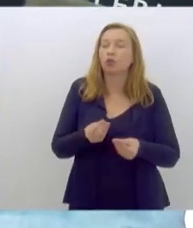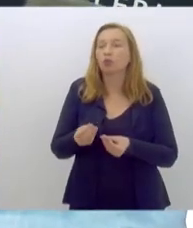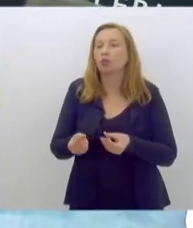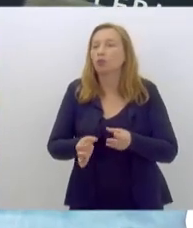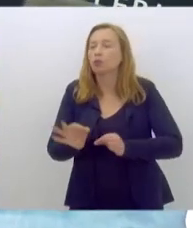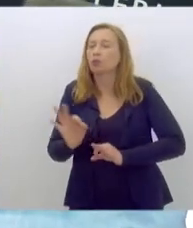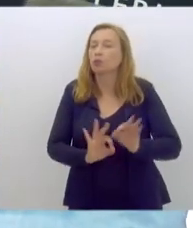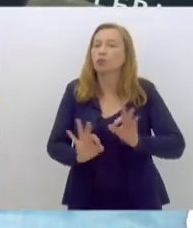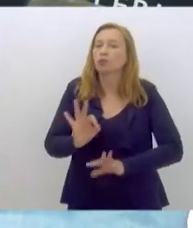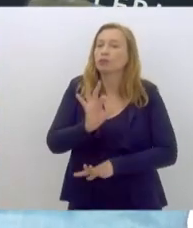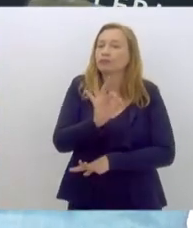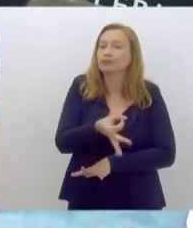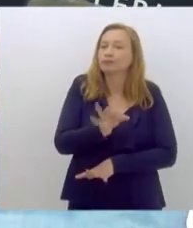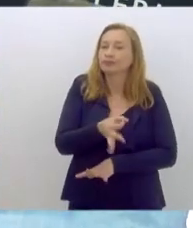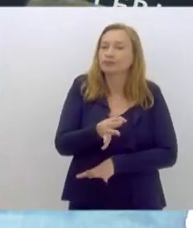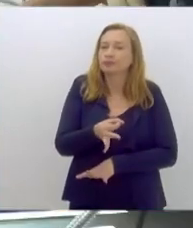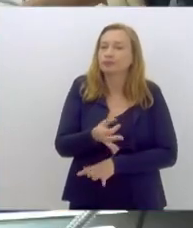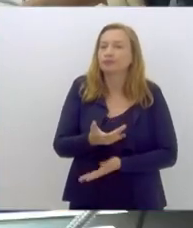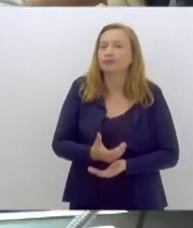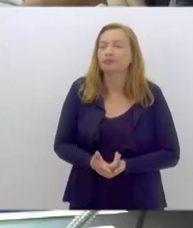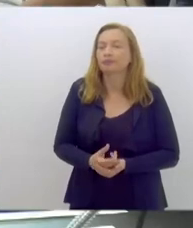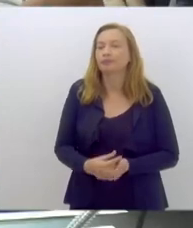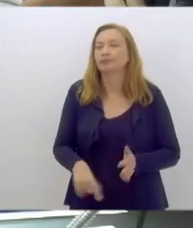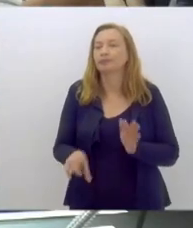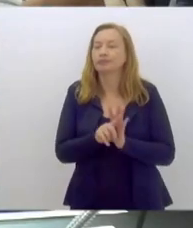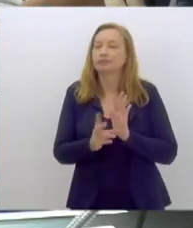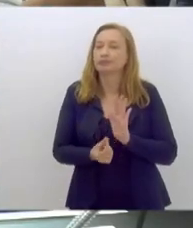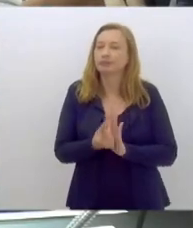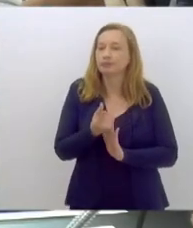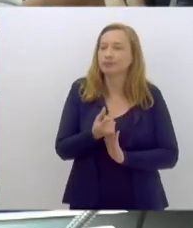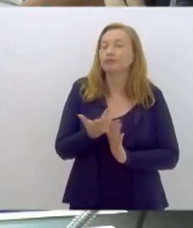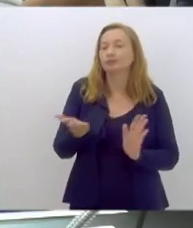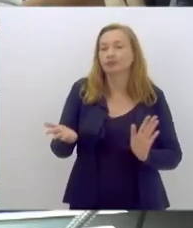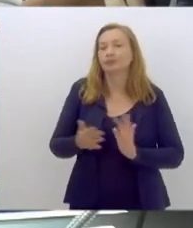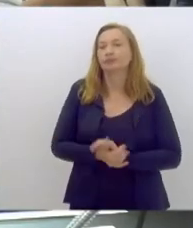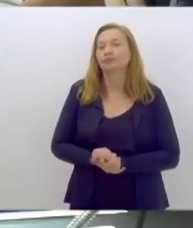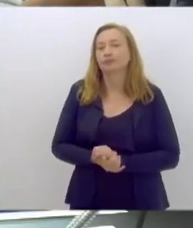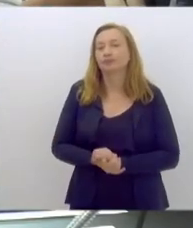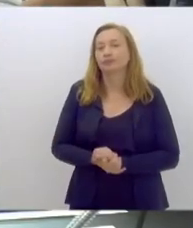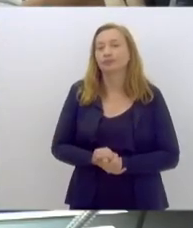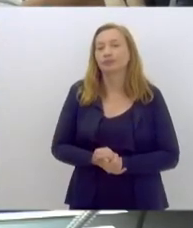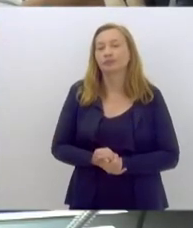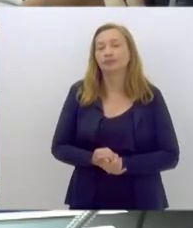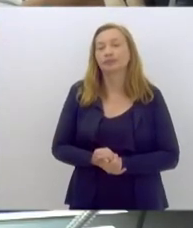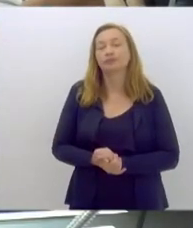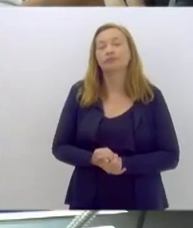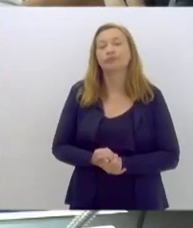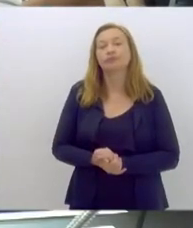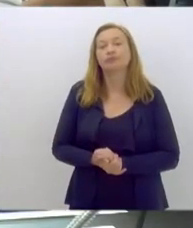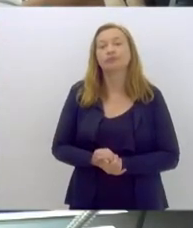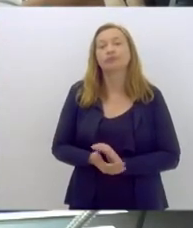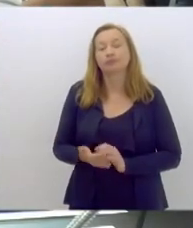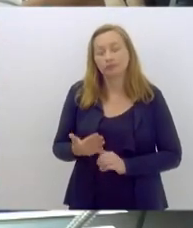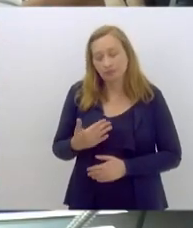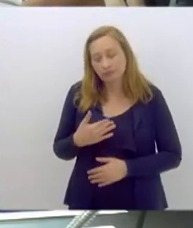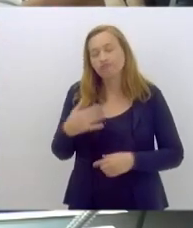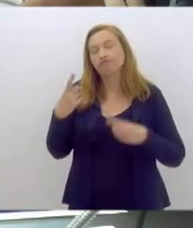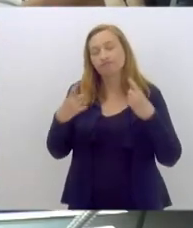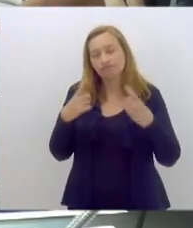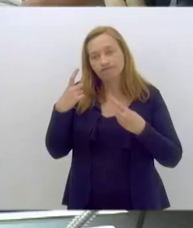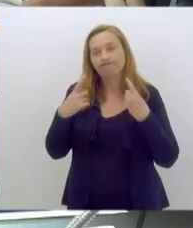exatamente uma perua sem lavar isso sem consideração quer dizer então isso é uma coisa que